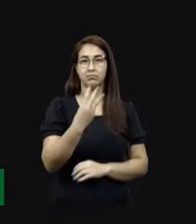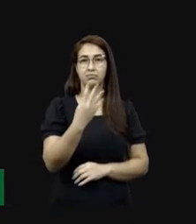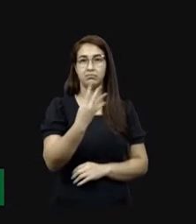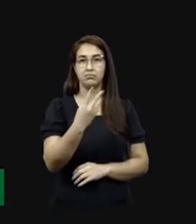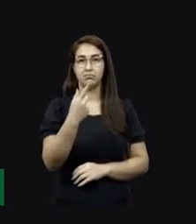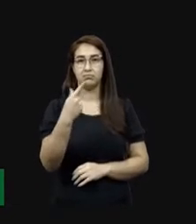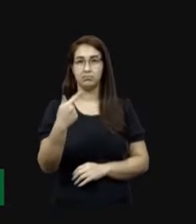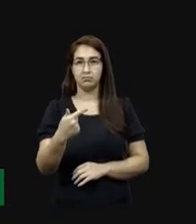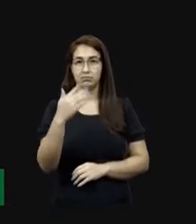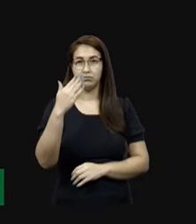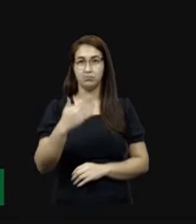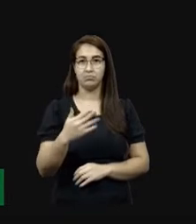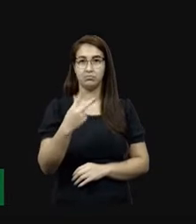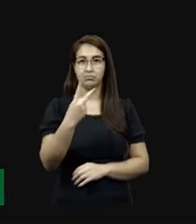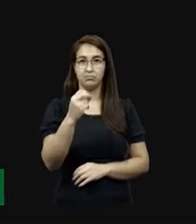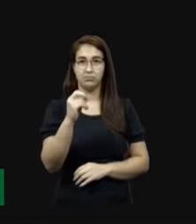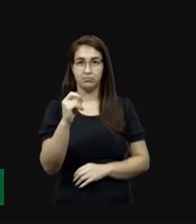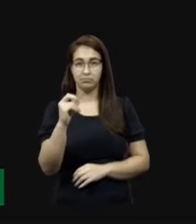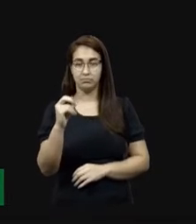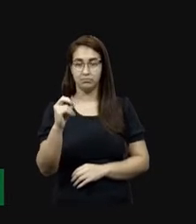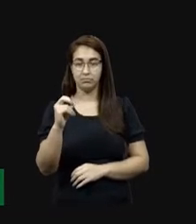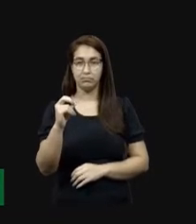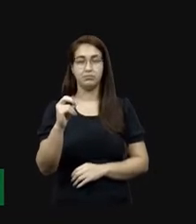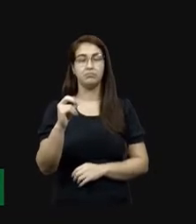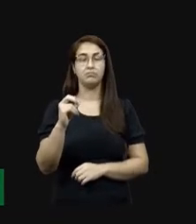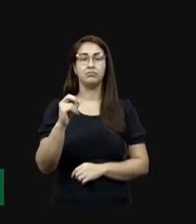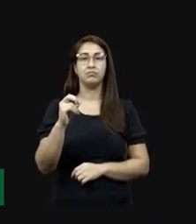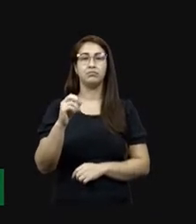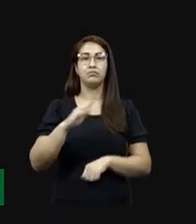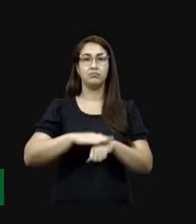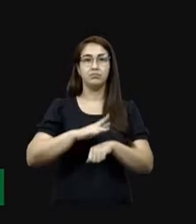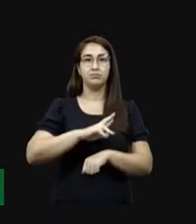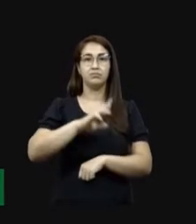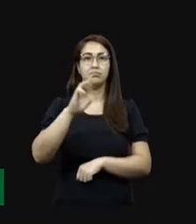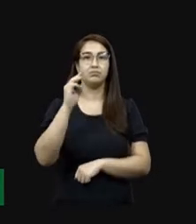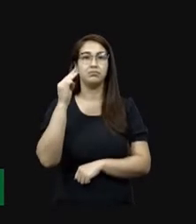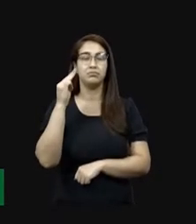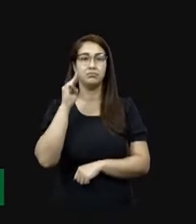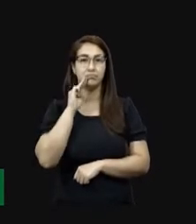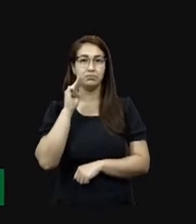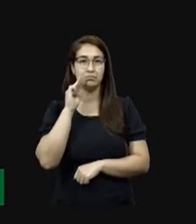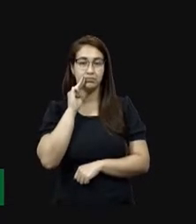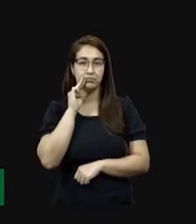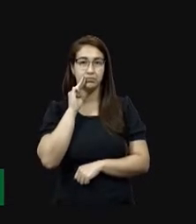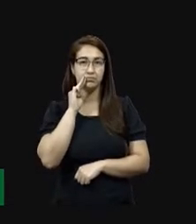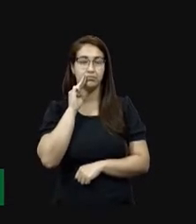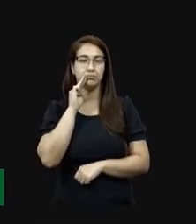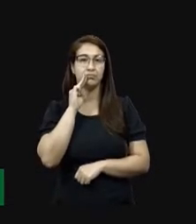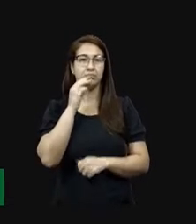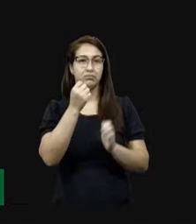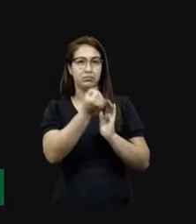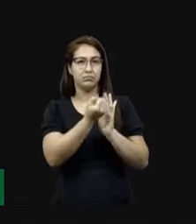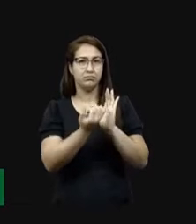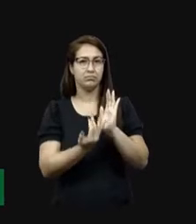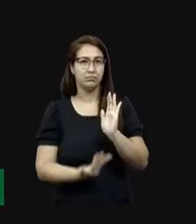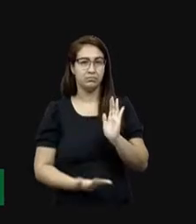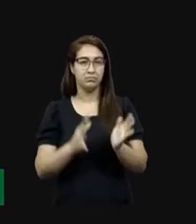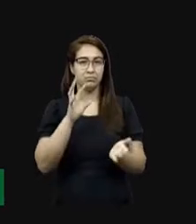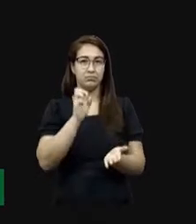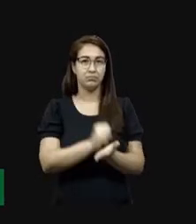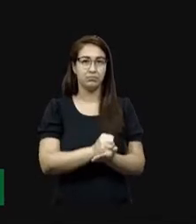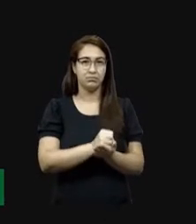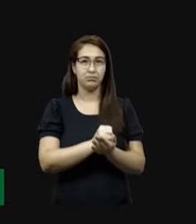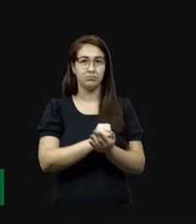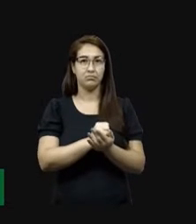PL 347/20. Autoria, deputada Marlene Frenger, que dispõe sobre o registro de violência contra